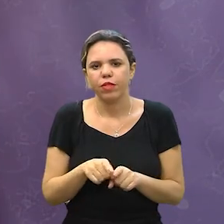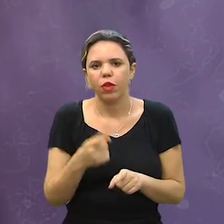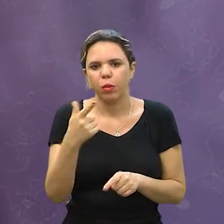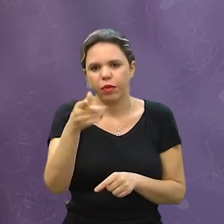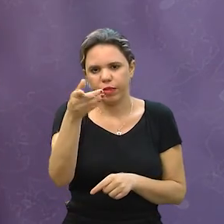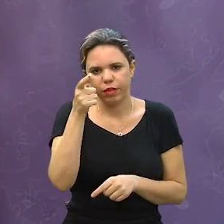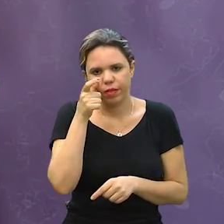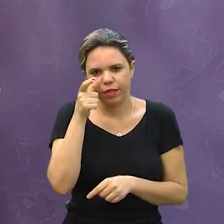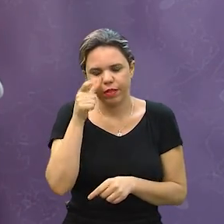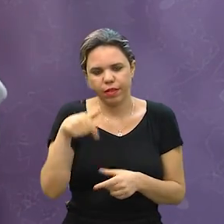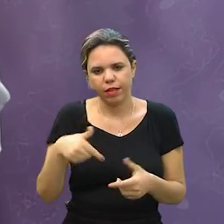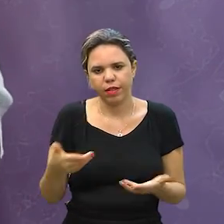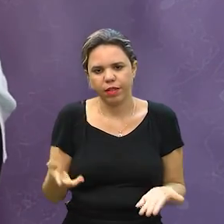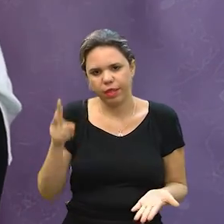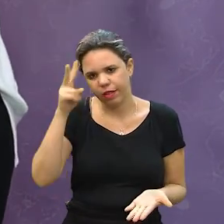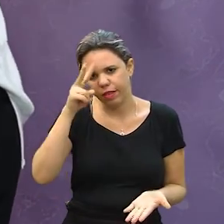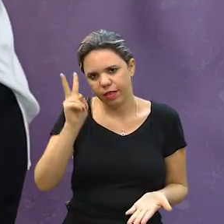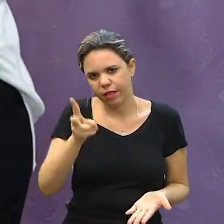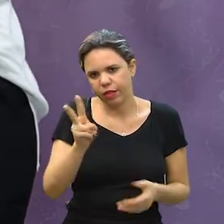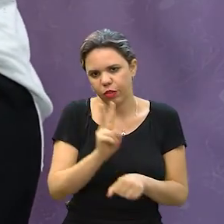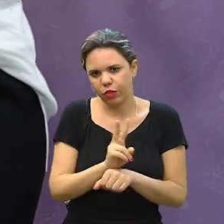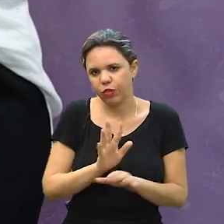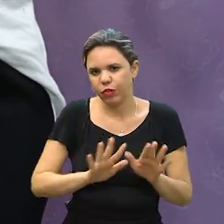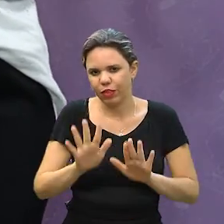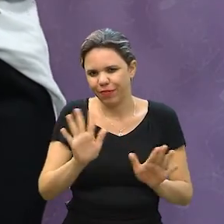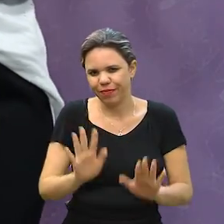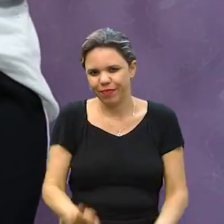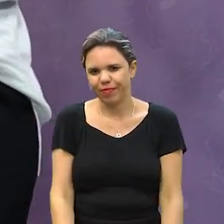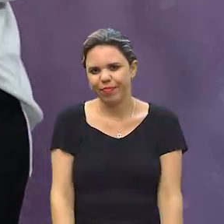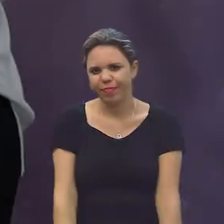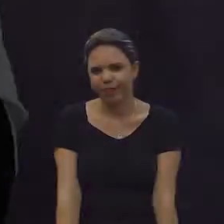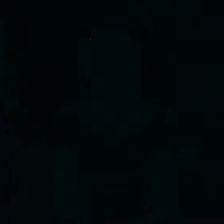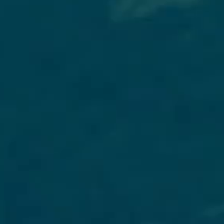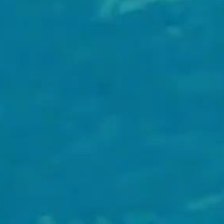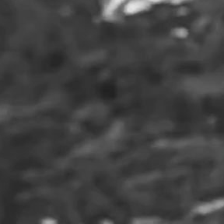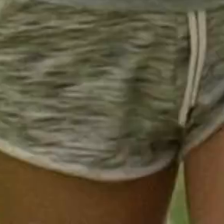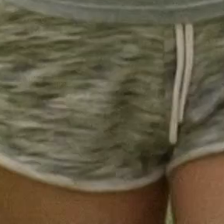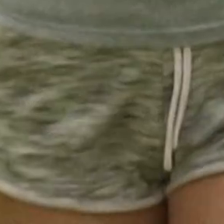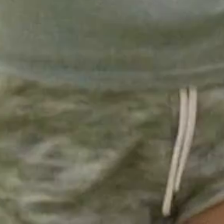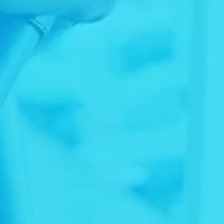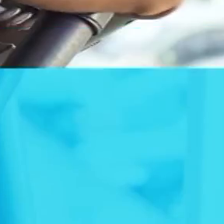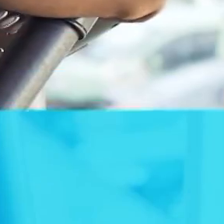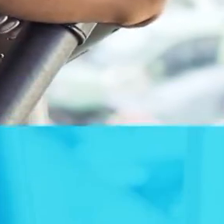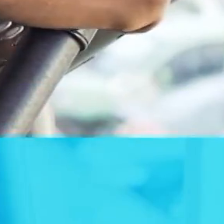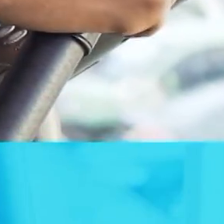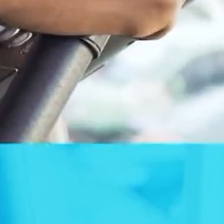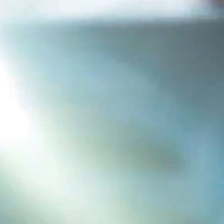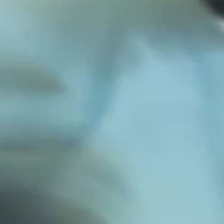senhor e o outro para você que está assistindo a gente. Lembrando, se cuida. Tchau.